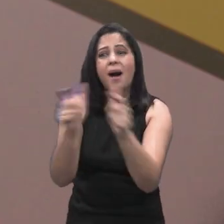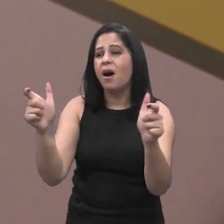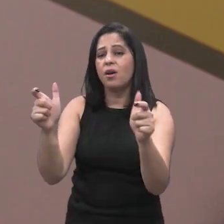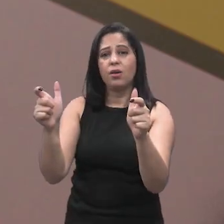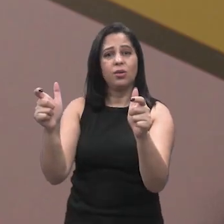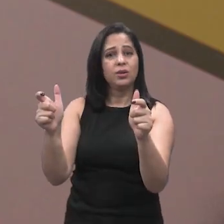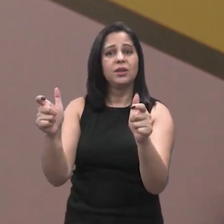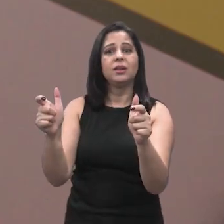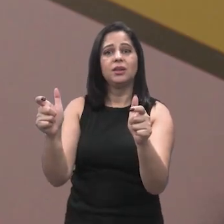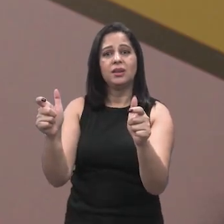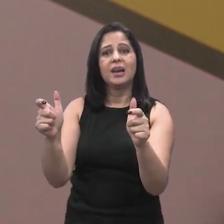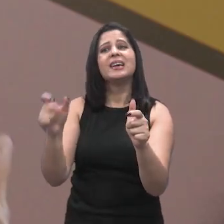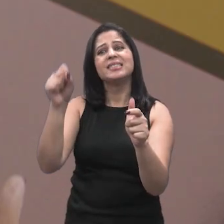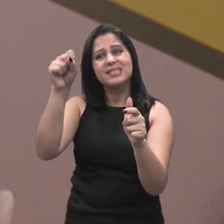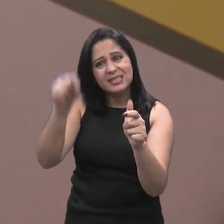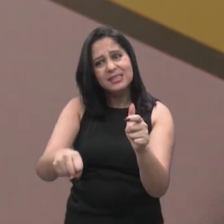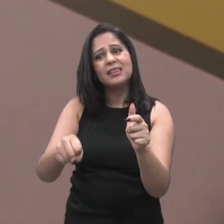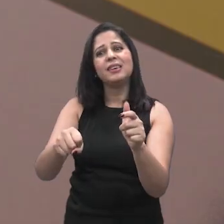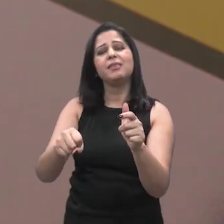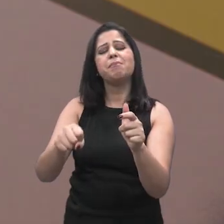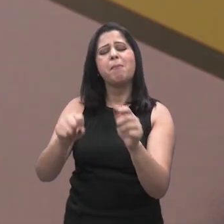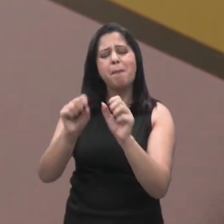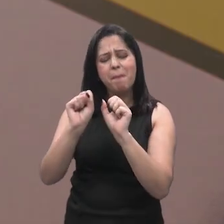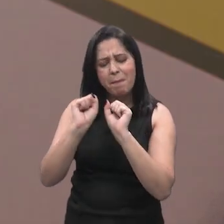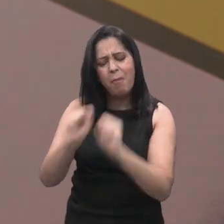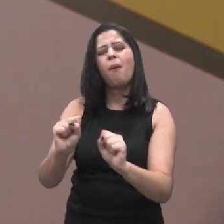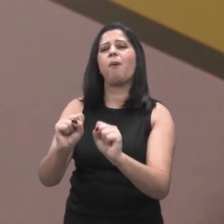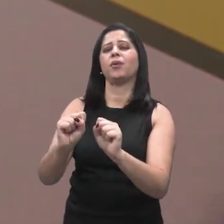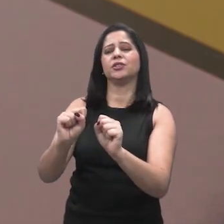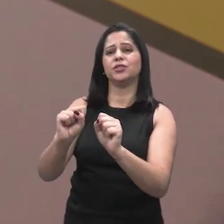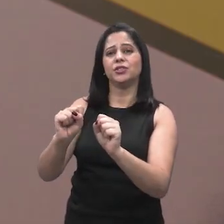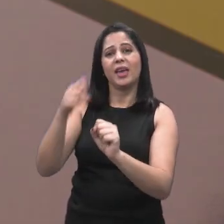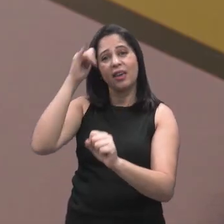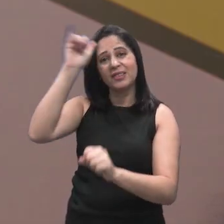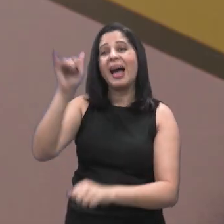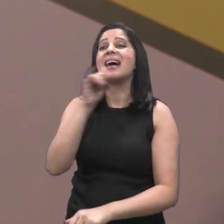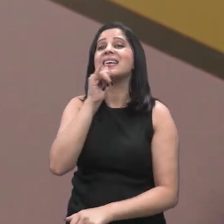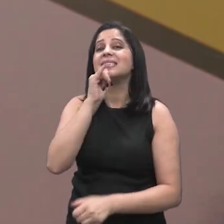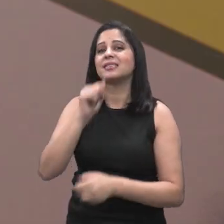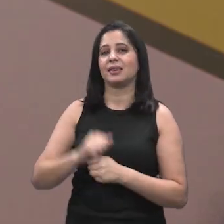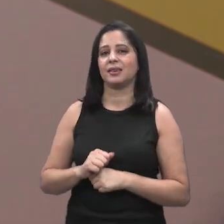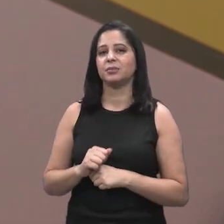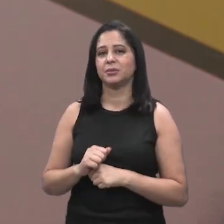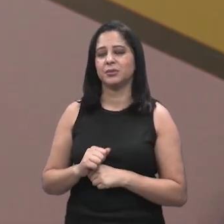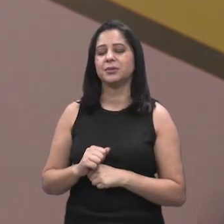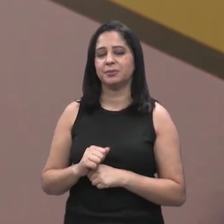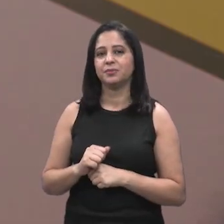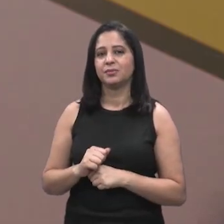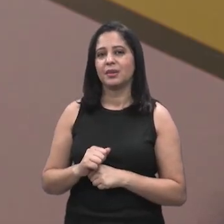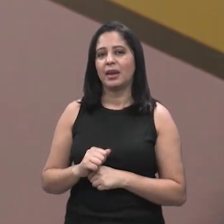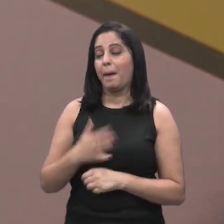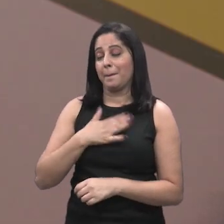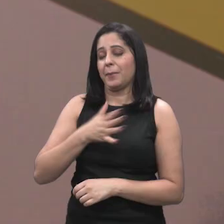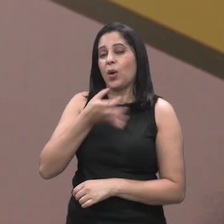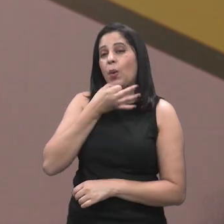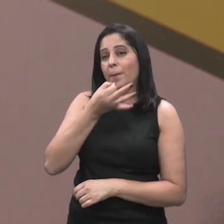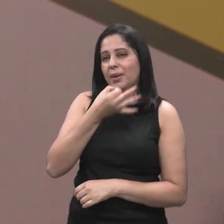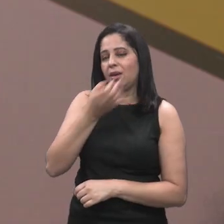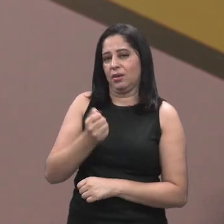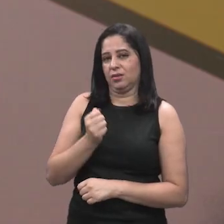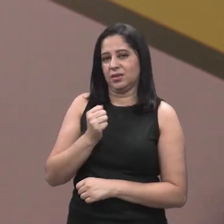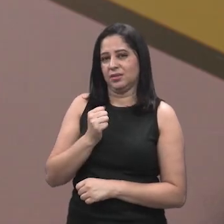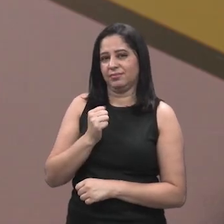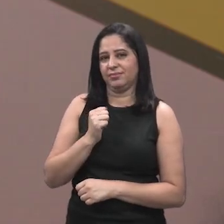são secundárias a outros tipos de doença. Uhum. Mas a grande maioria tem como ser tratada